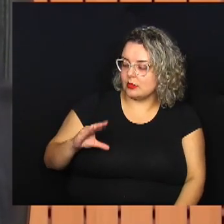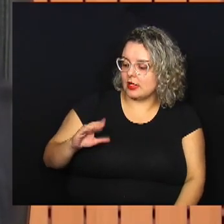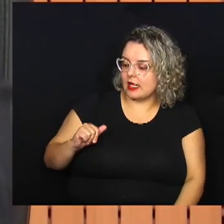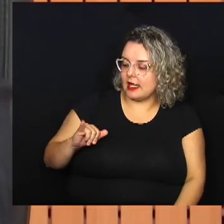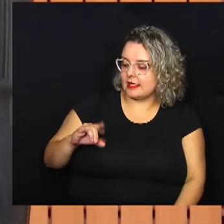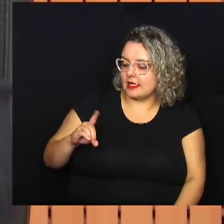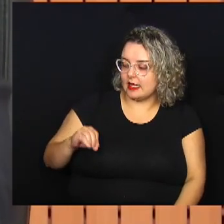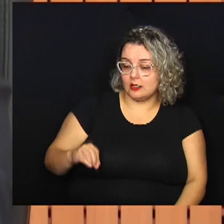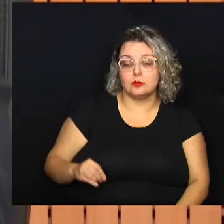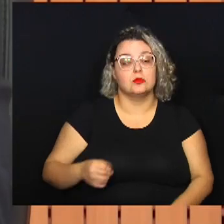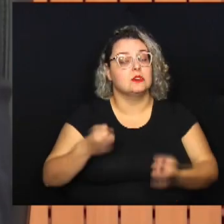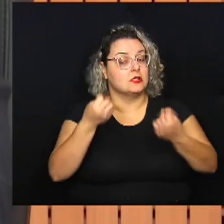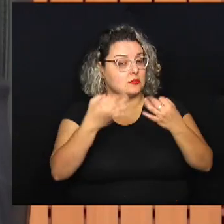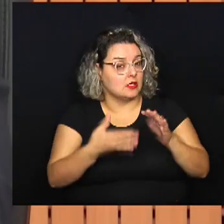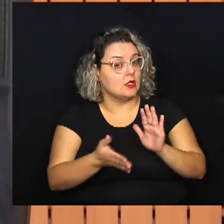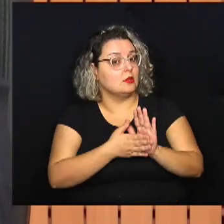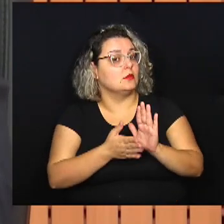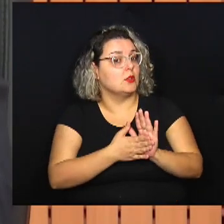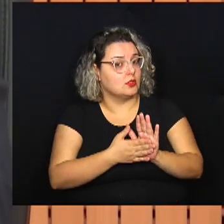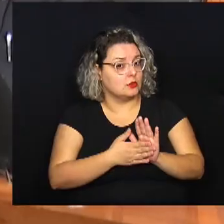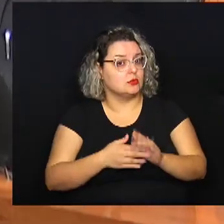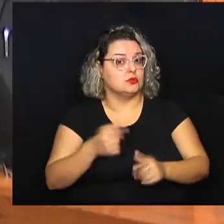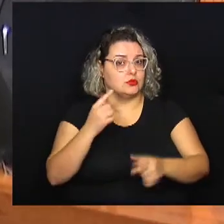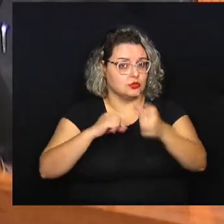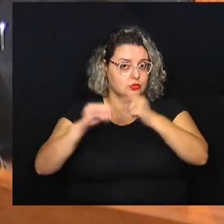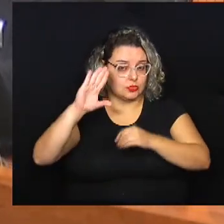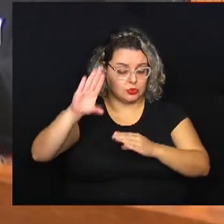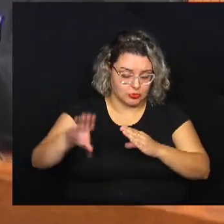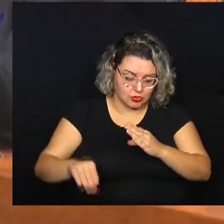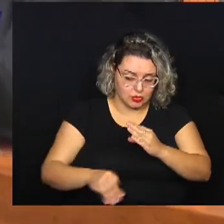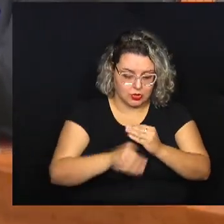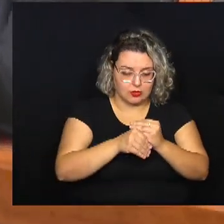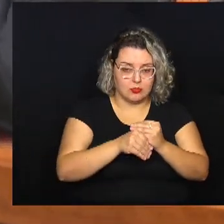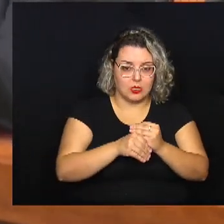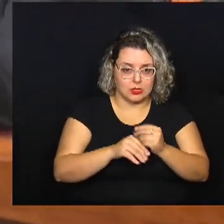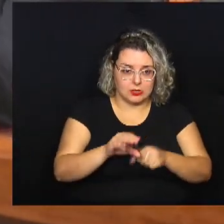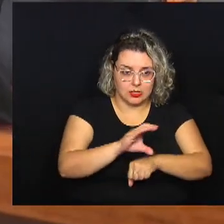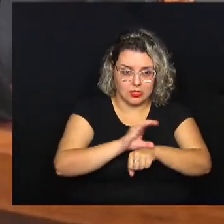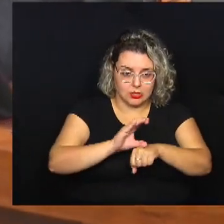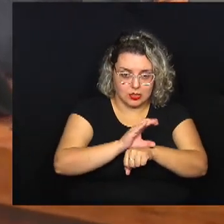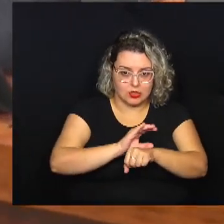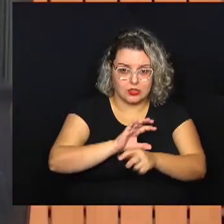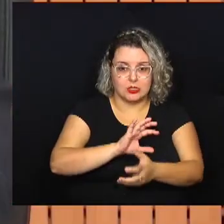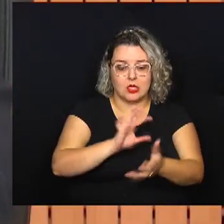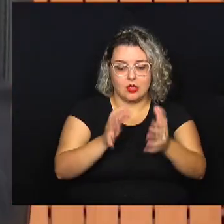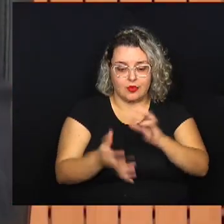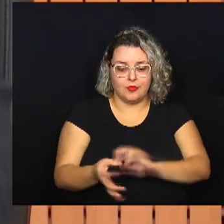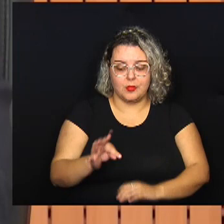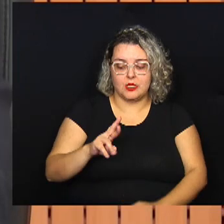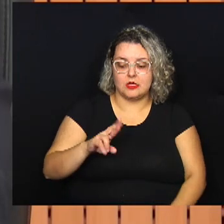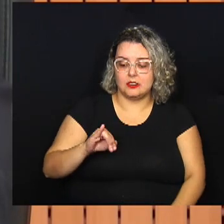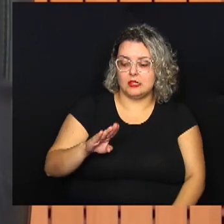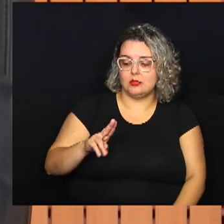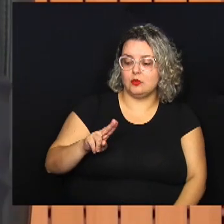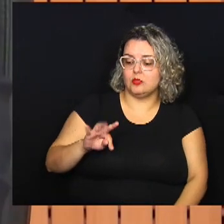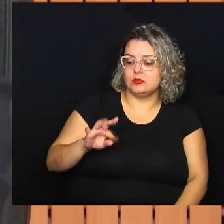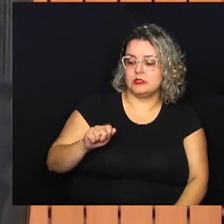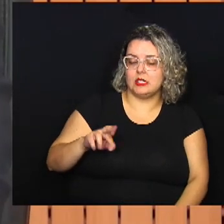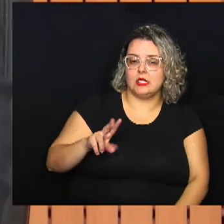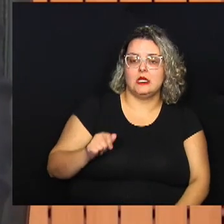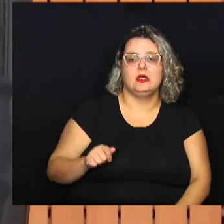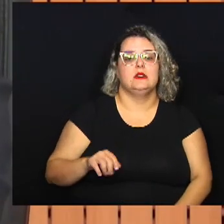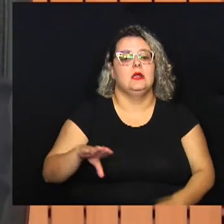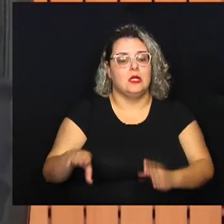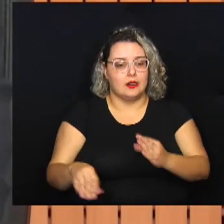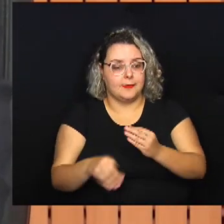as propostas de emenda constitucionais que tratam da reforma tributária em Brasília. Existem 3